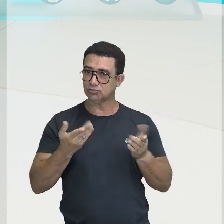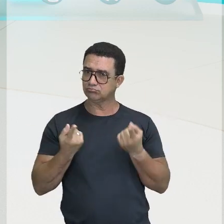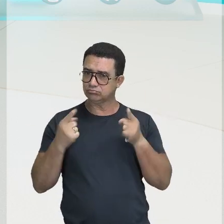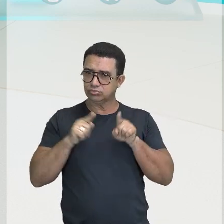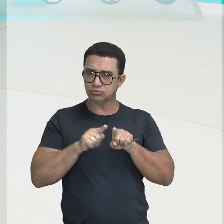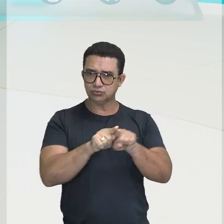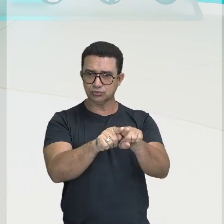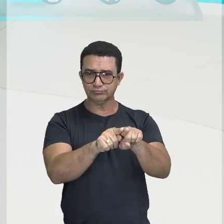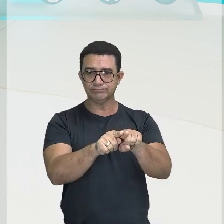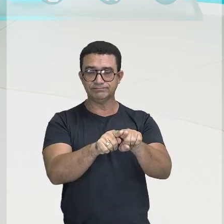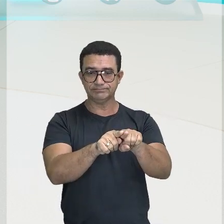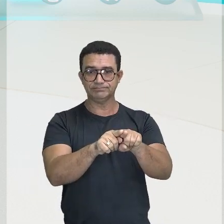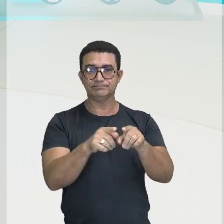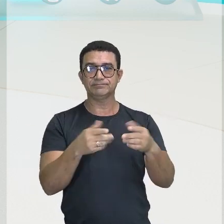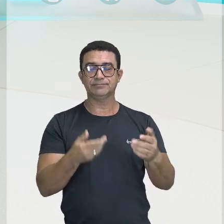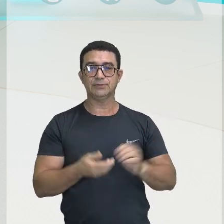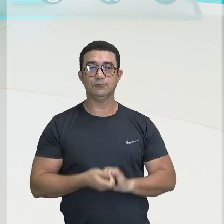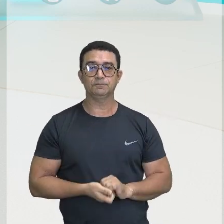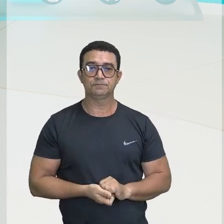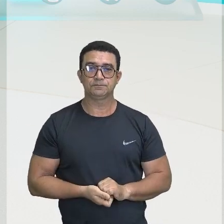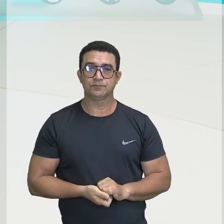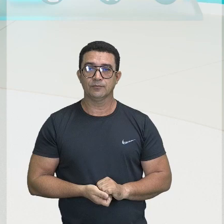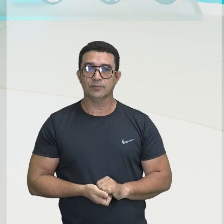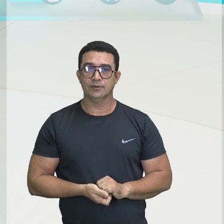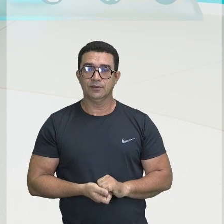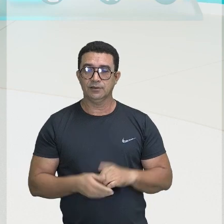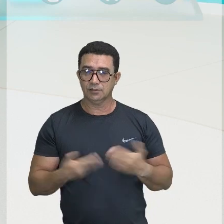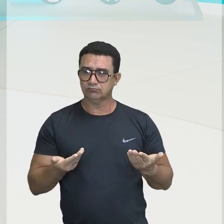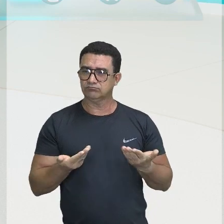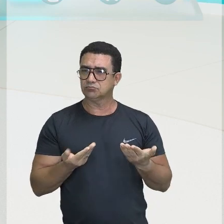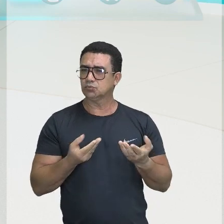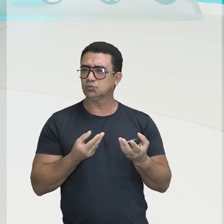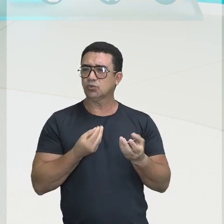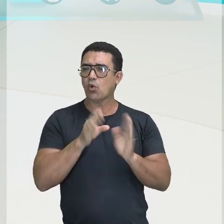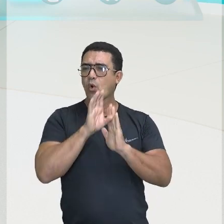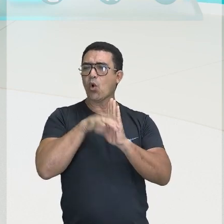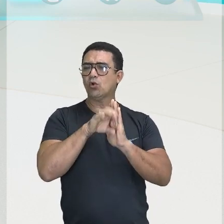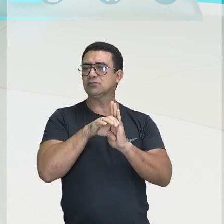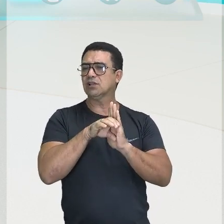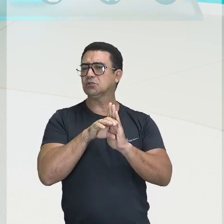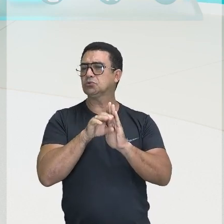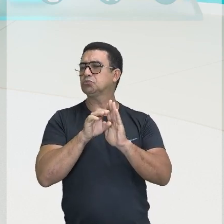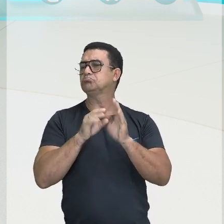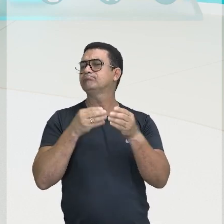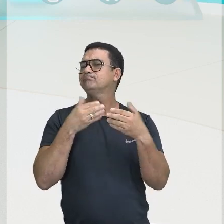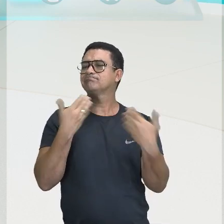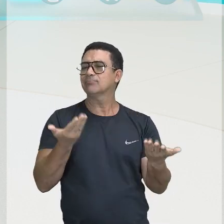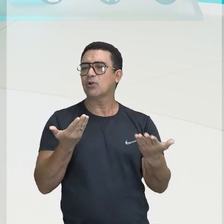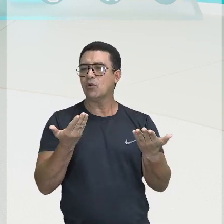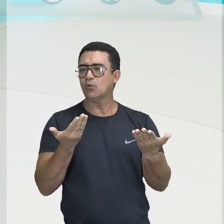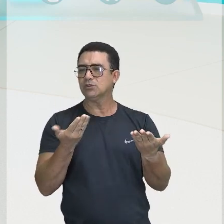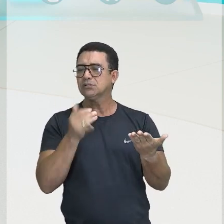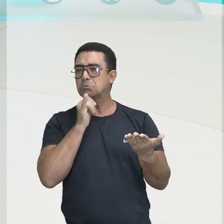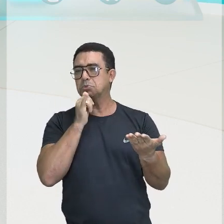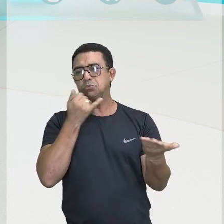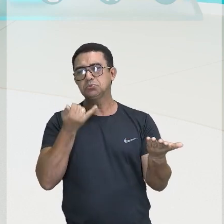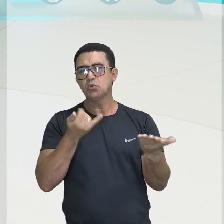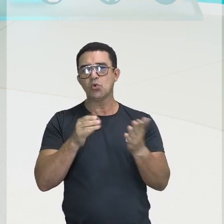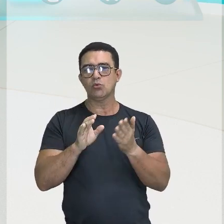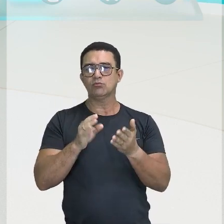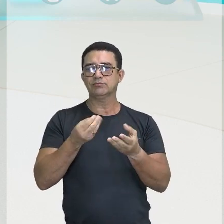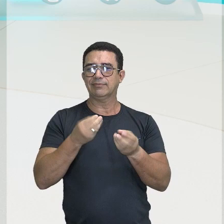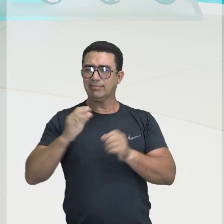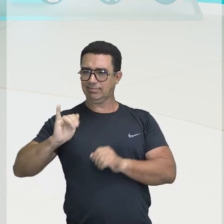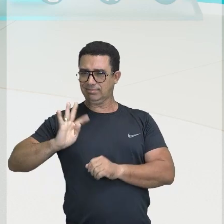juntas. Então, a gente vai conceituar o que é essa técnica aqui do chroma key, em